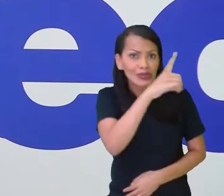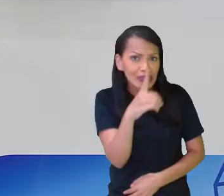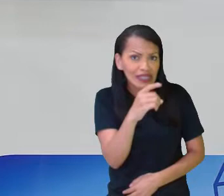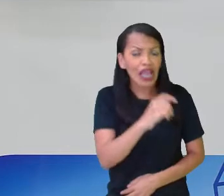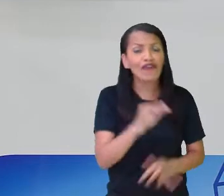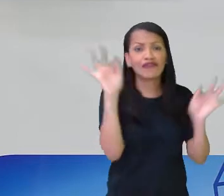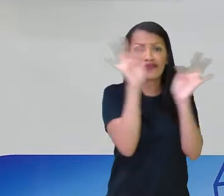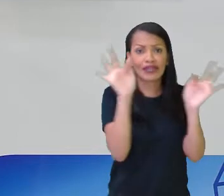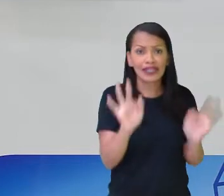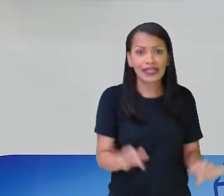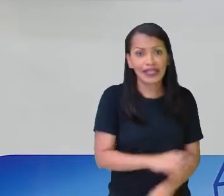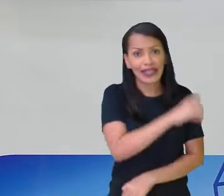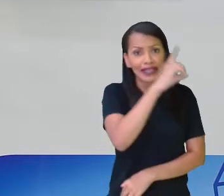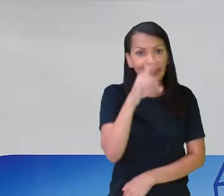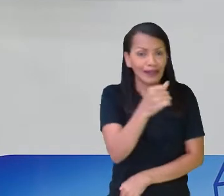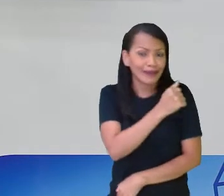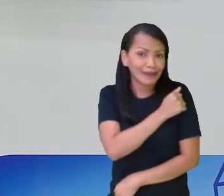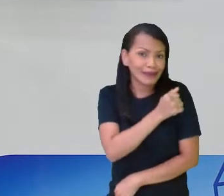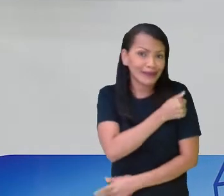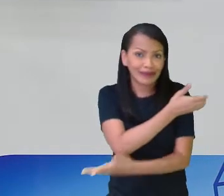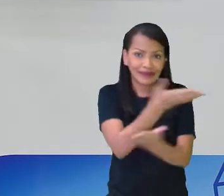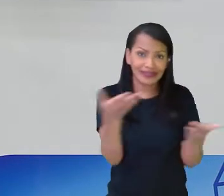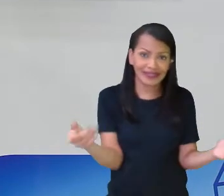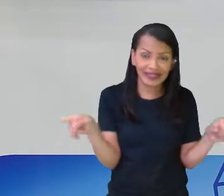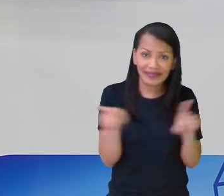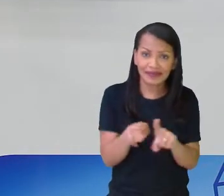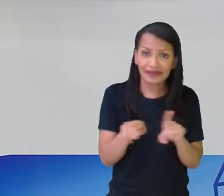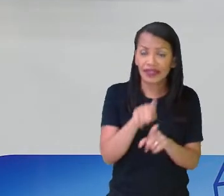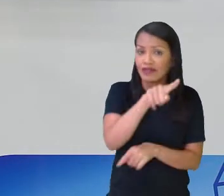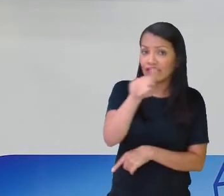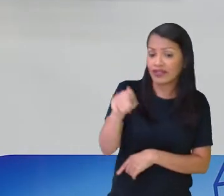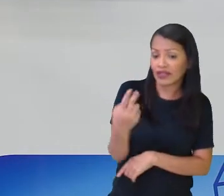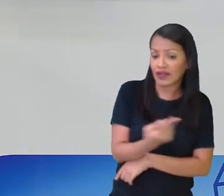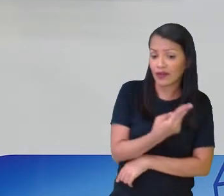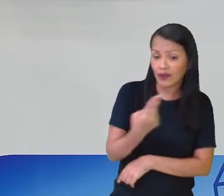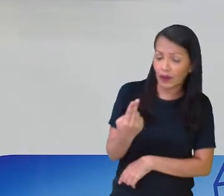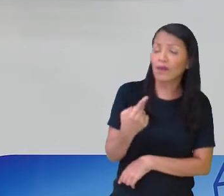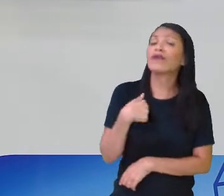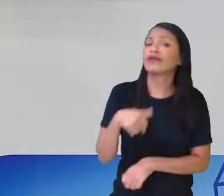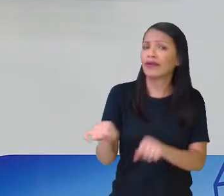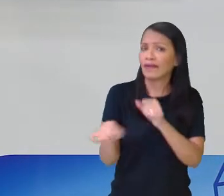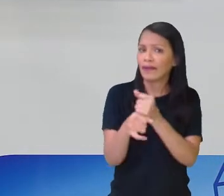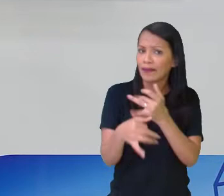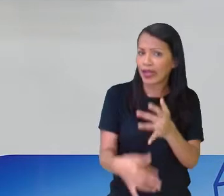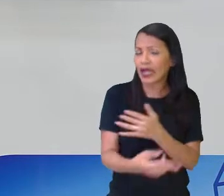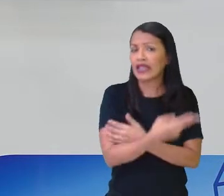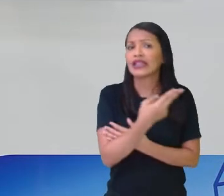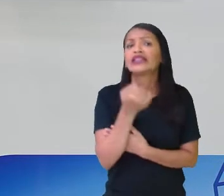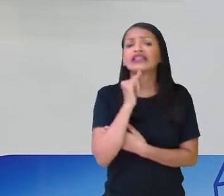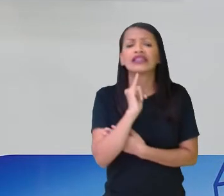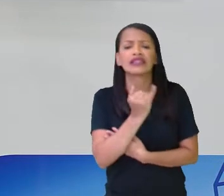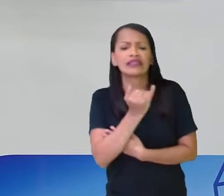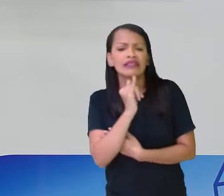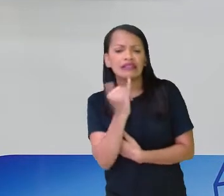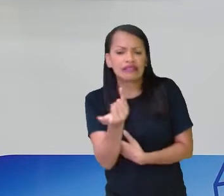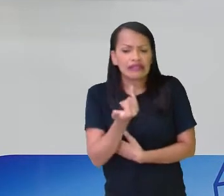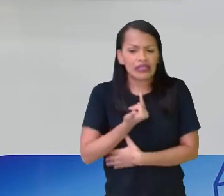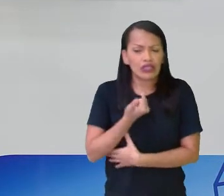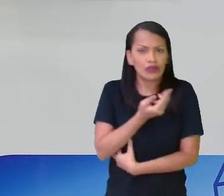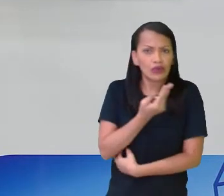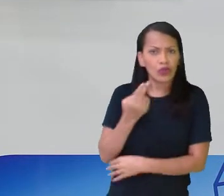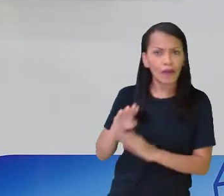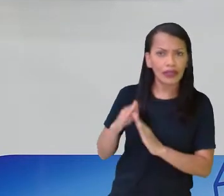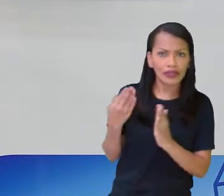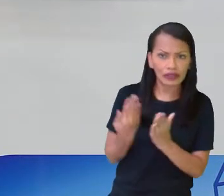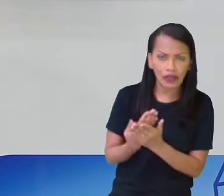Então, feliz dia para todos vocês. Você que não colocou seu nome ainda no chat, coloca, diz o nome da tua escola, que ao final da aula eu quero mandar